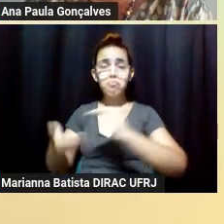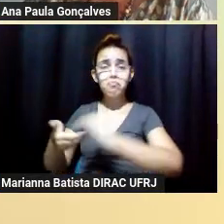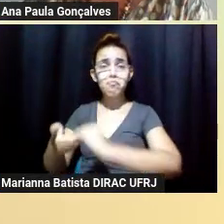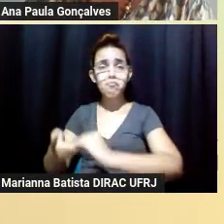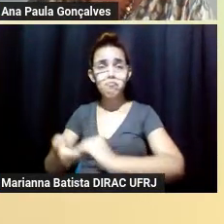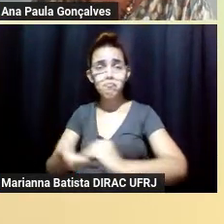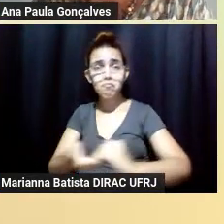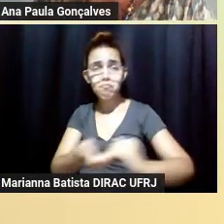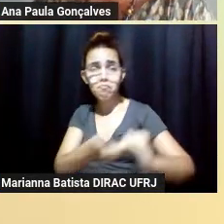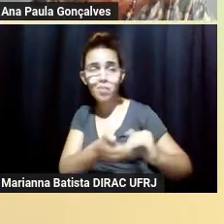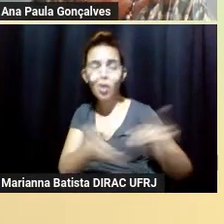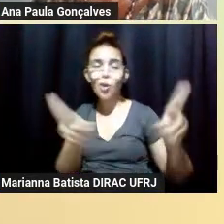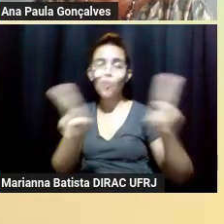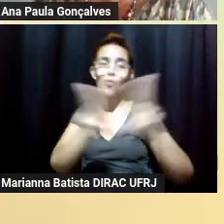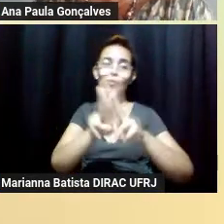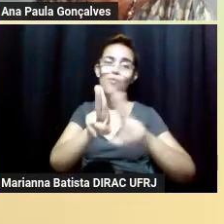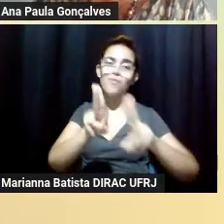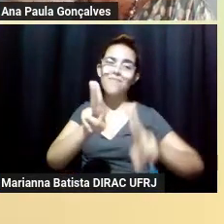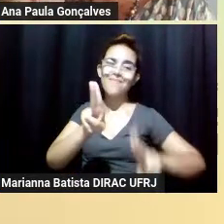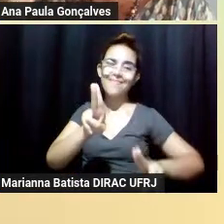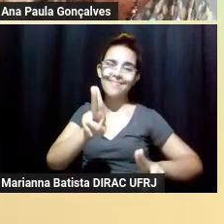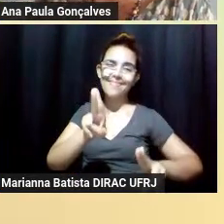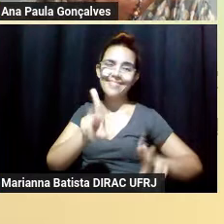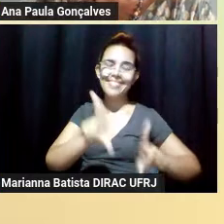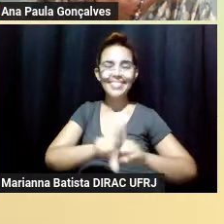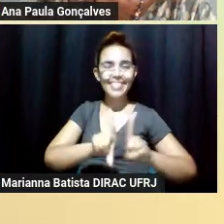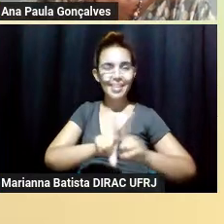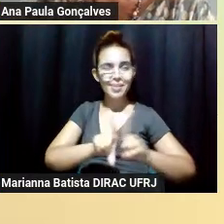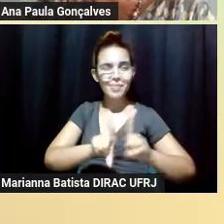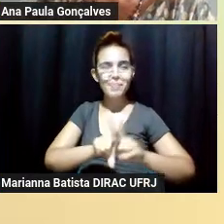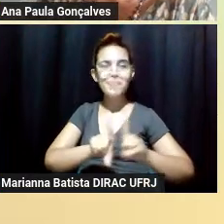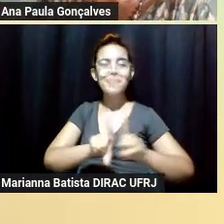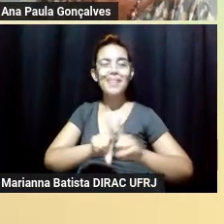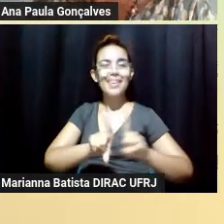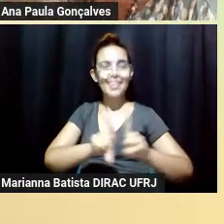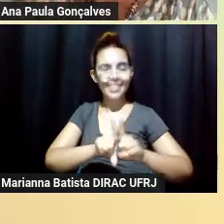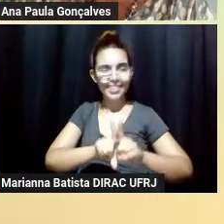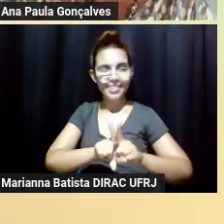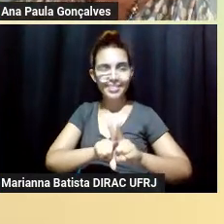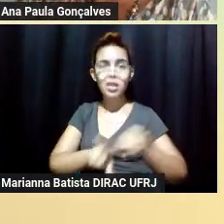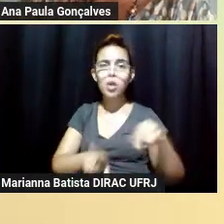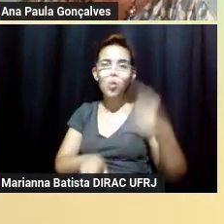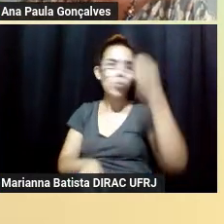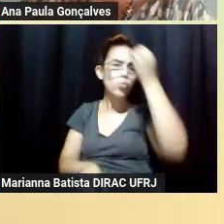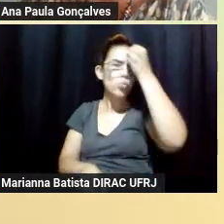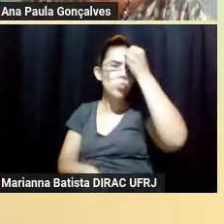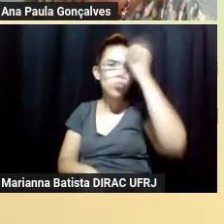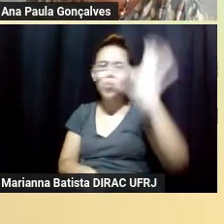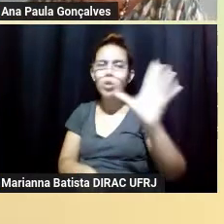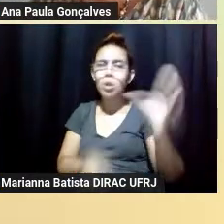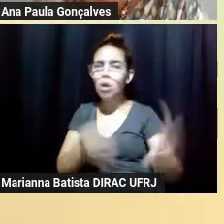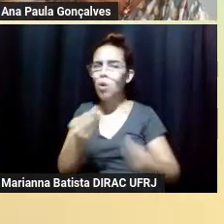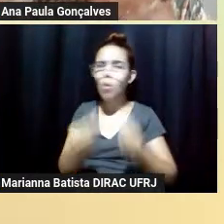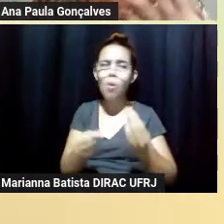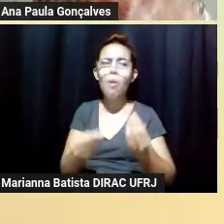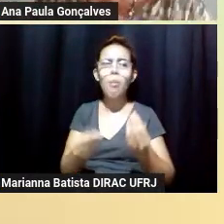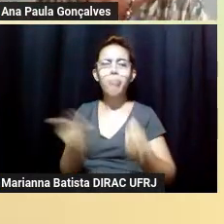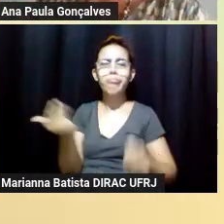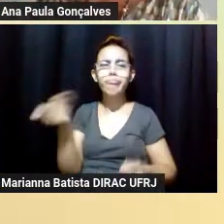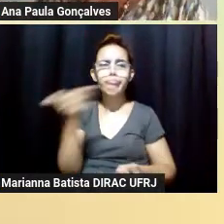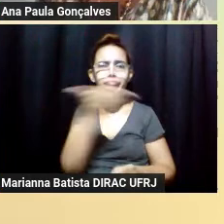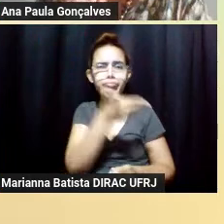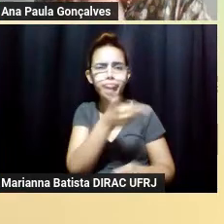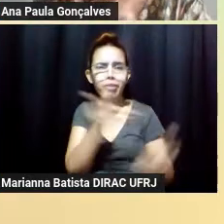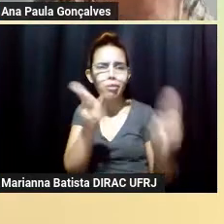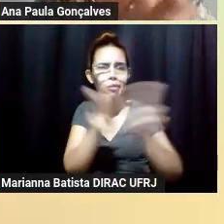Governador, e já não lembrava mais como pegava um ônibus universitário no Fundão para descer em frente ao CCMN, já entendia mais